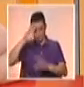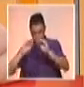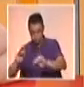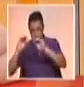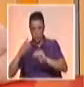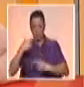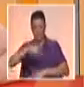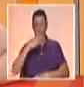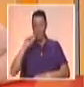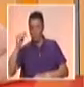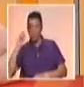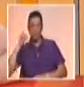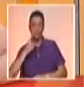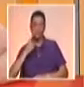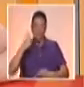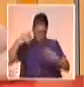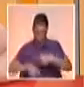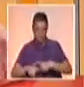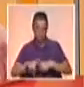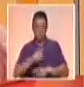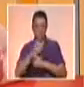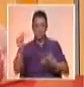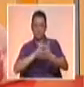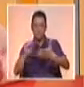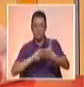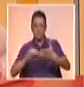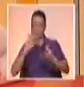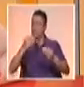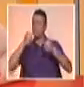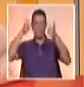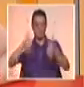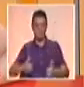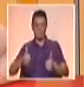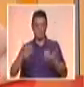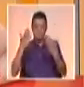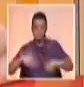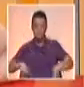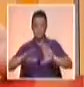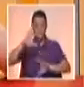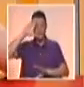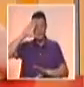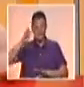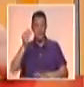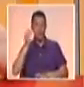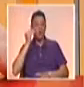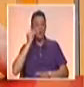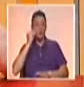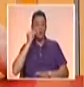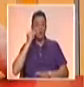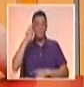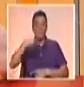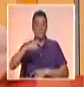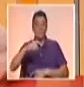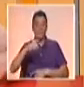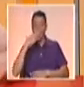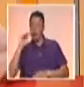tive alunos surdos profundos que escreviam muito bem. Agora é preciso é saber como é que vamos chegar a